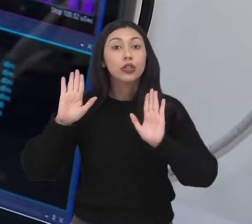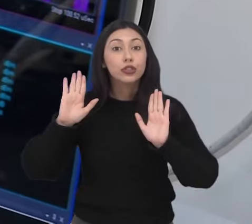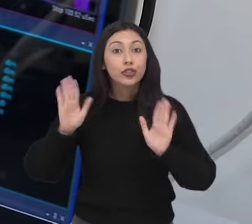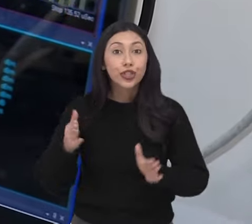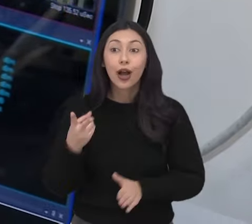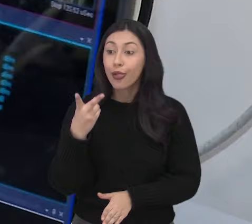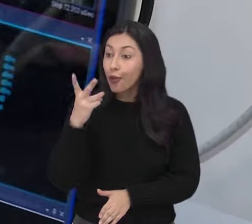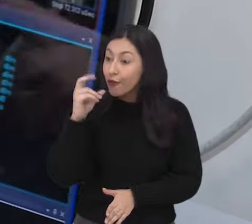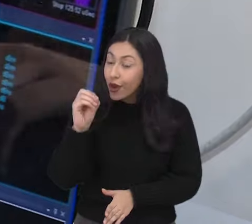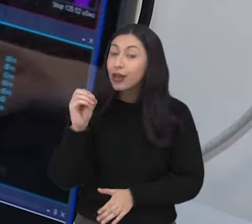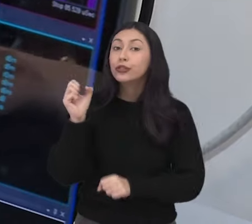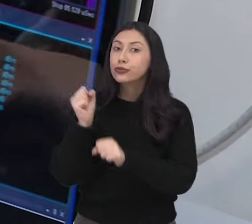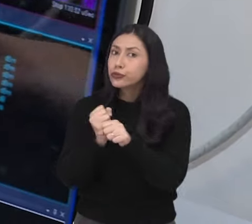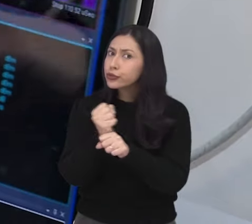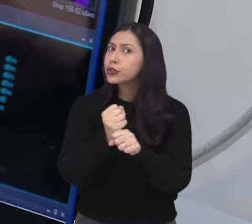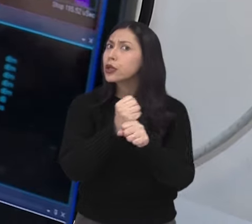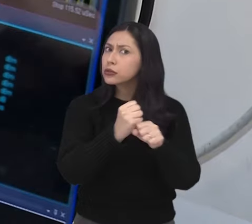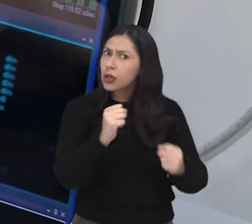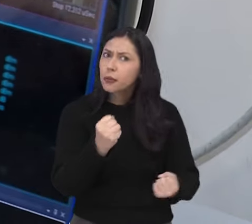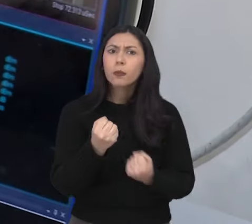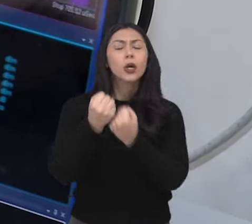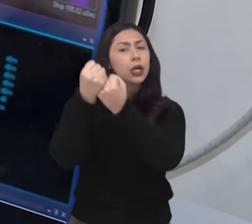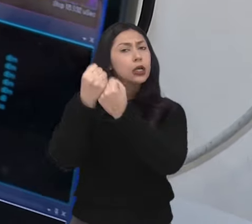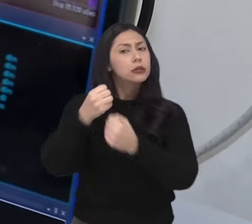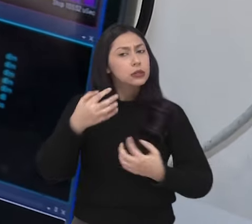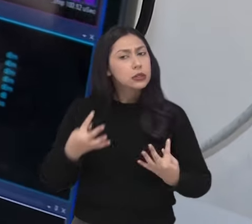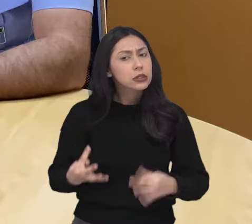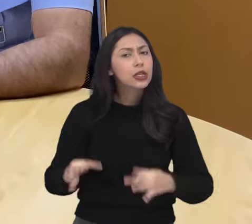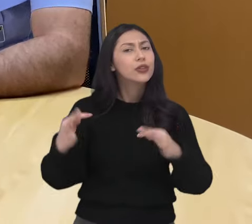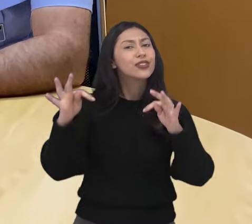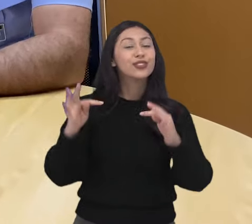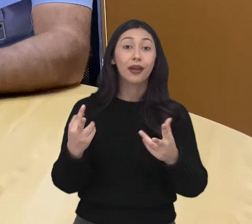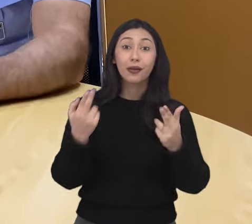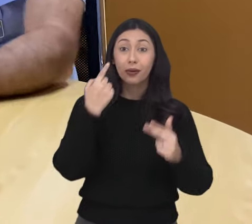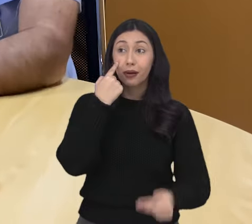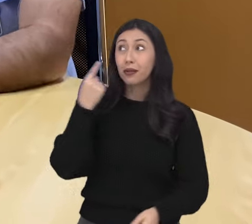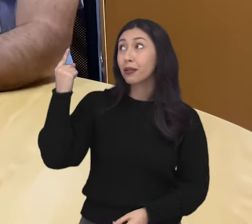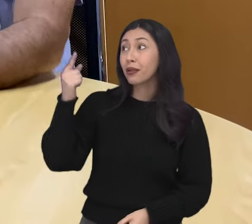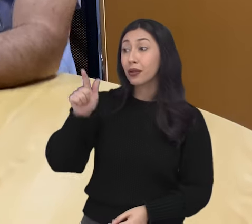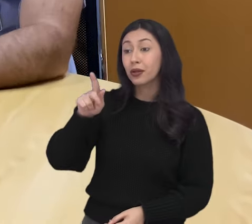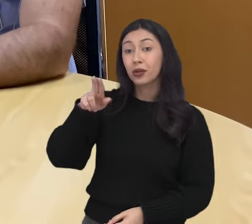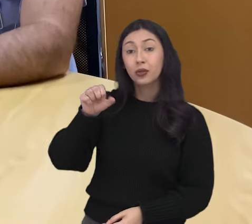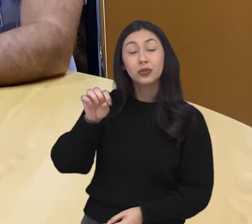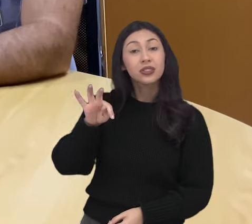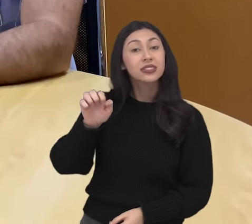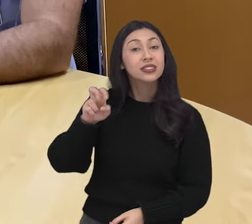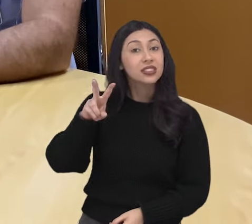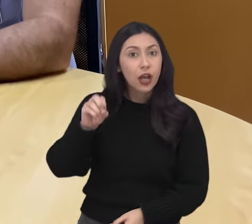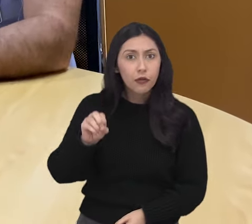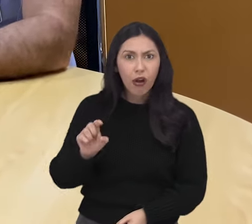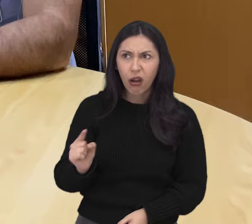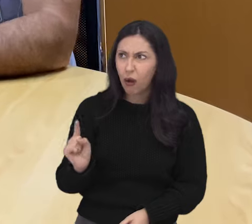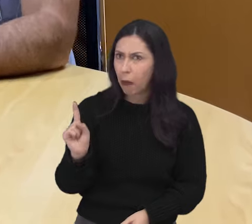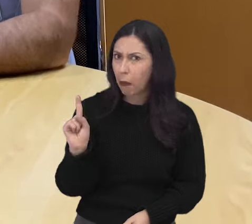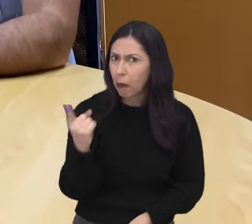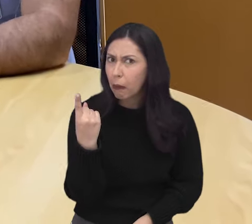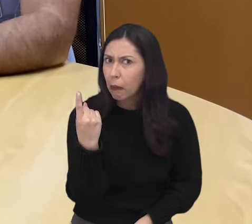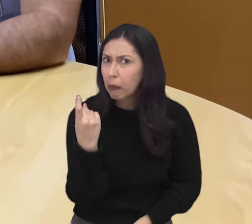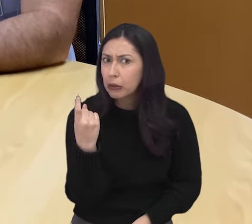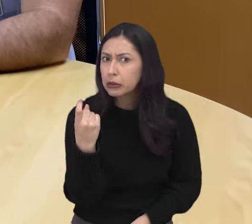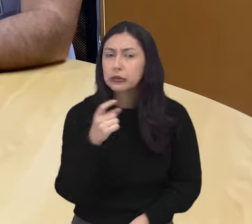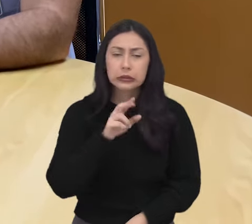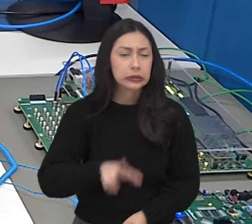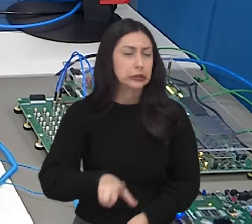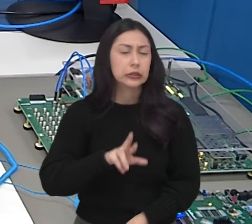décadas apoiando ideias inovadoras na área da tecnologia como aconteceu com o Gustavo e ele não foi o único a contar com